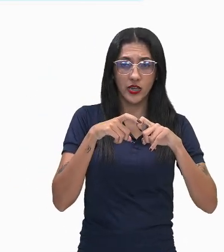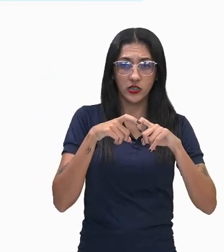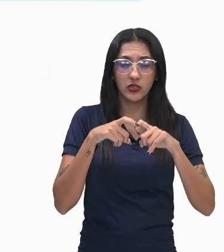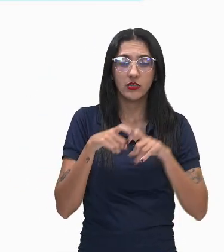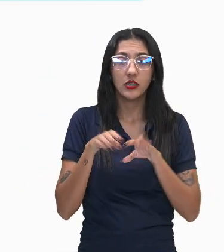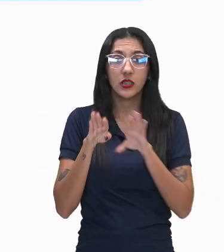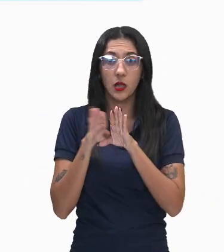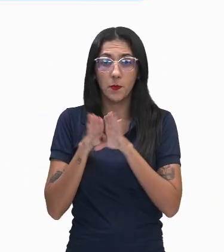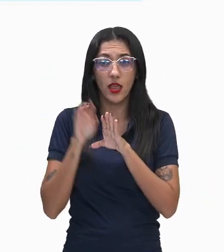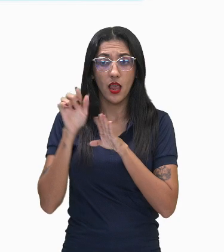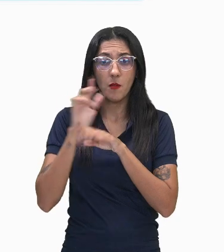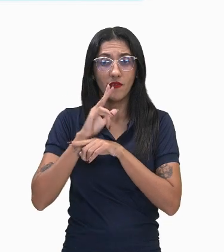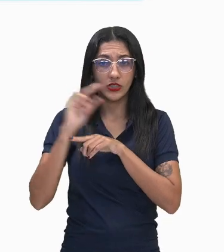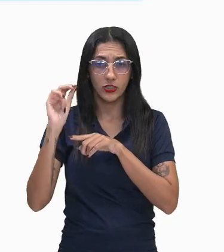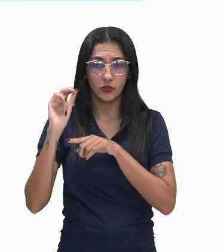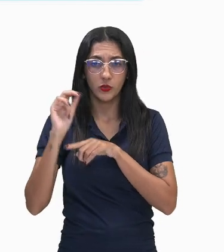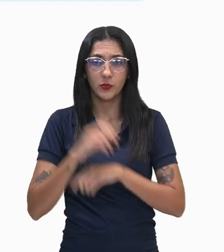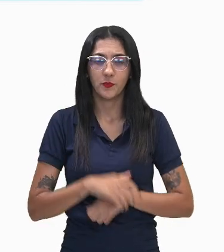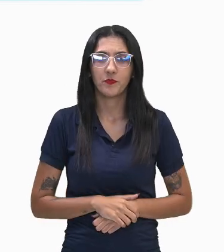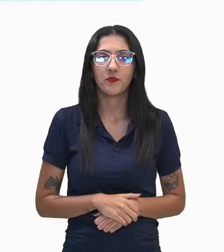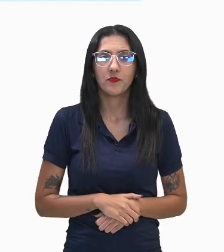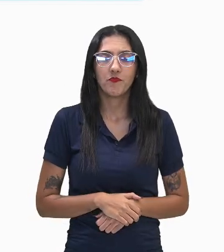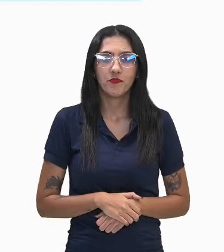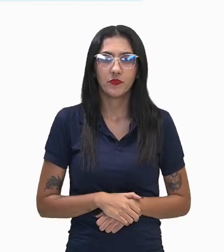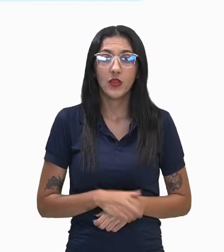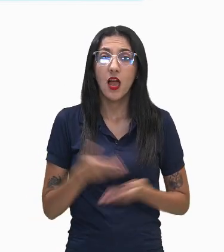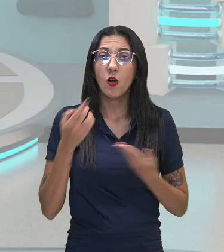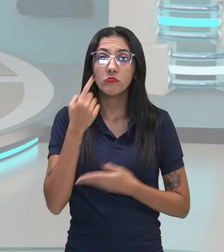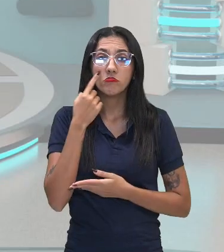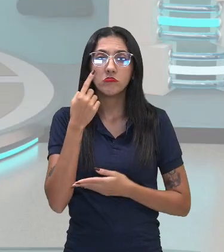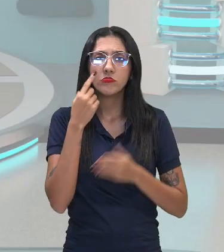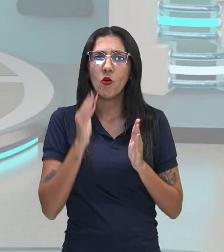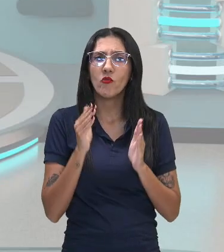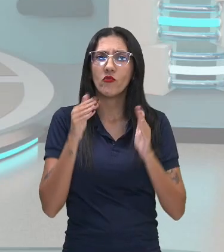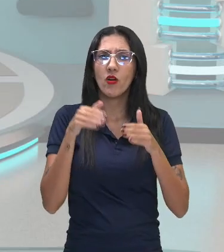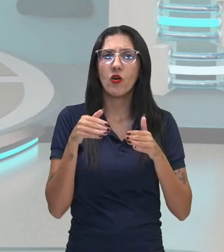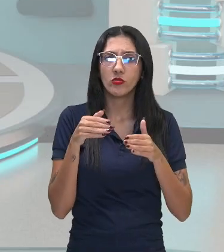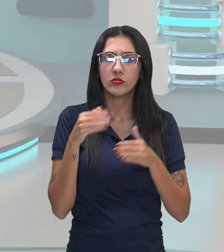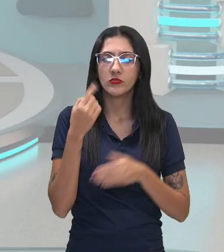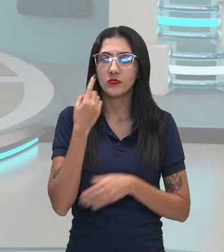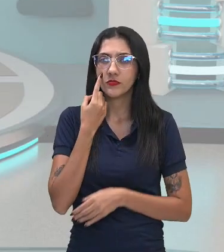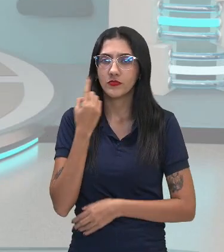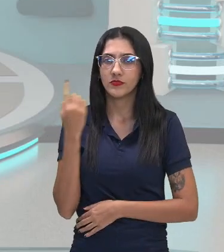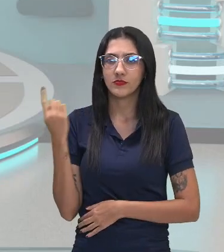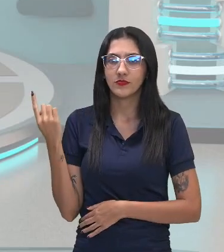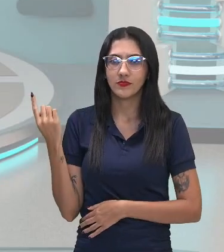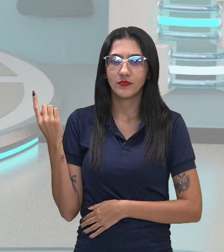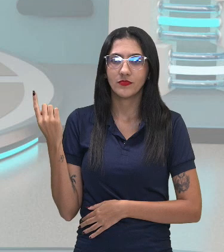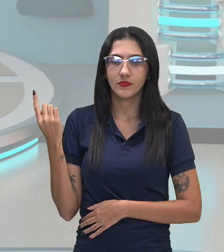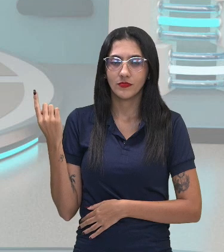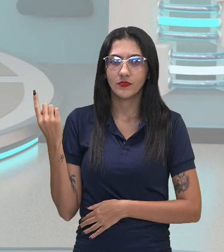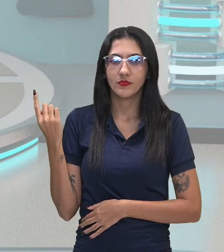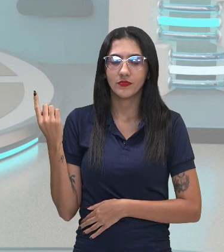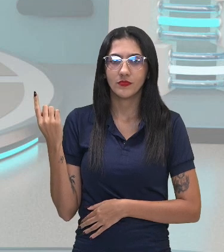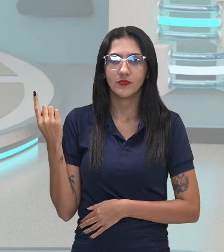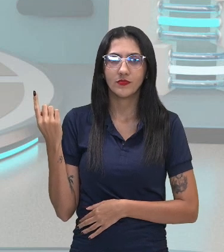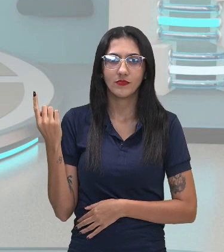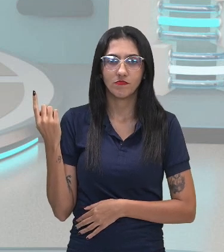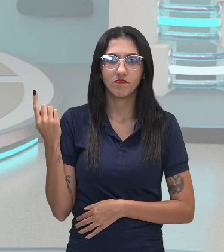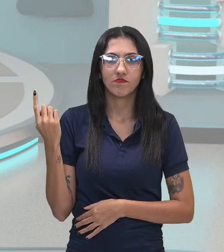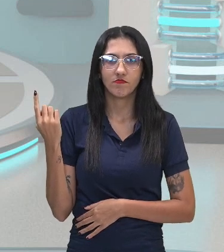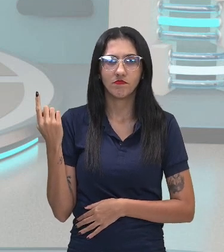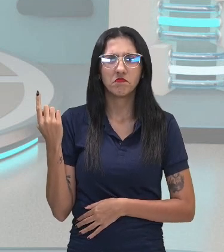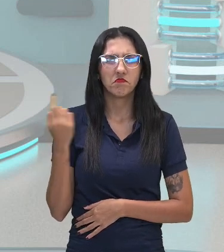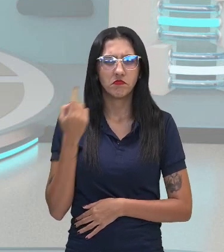uma informação. Agora, olha a ênfase. Ela foi uma médica, uma